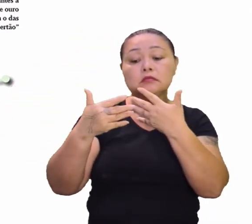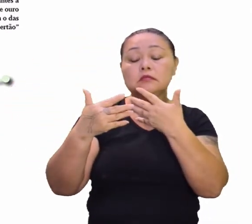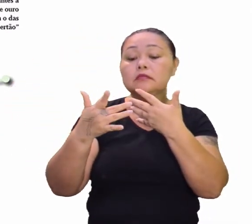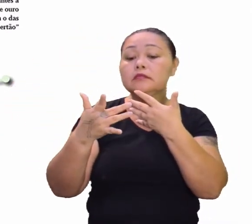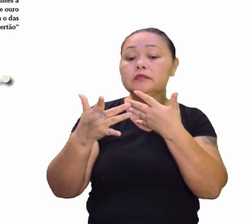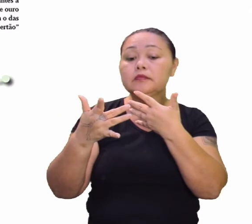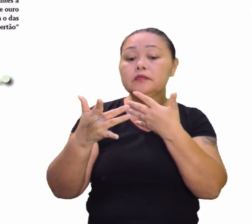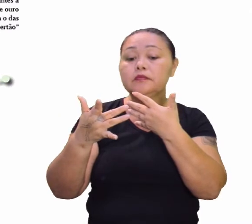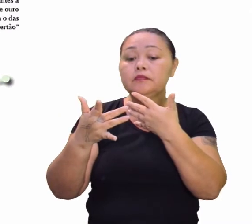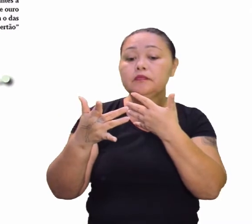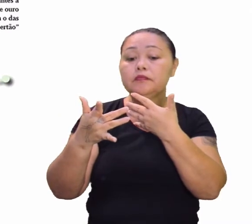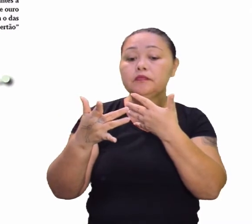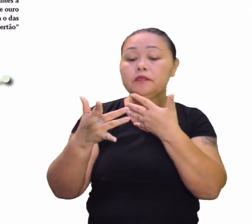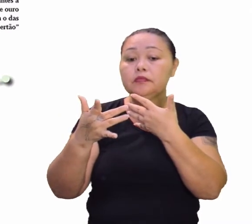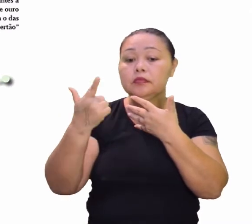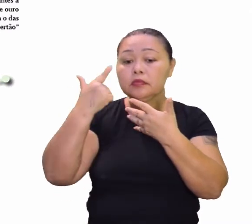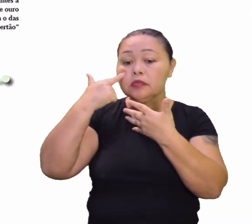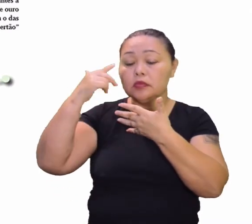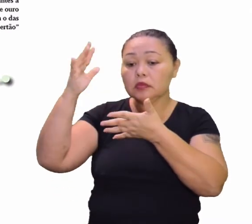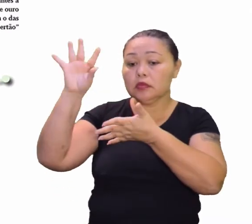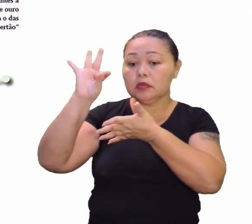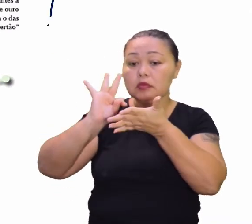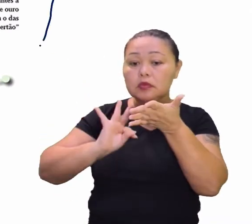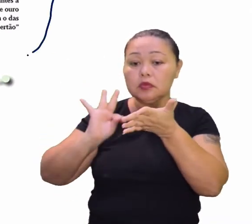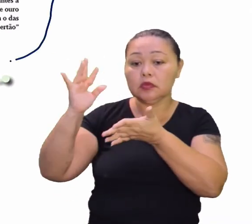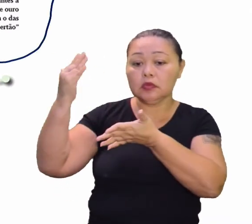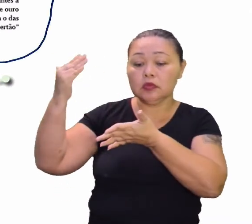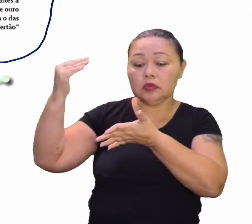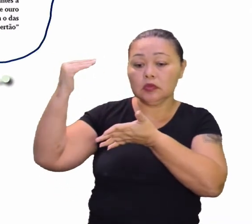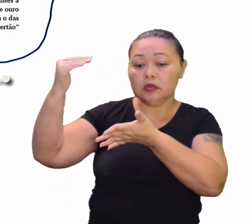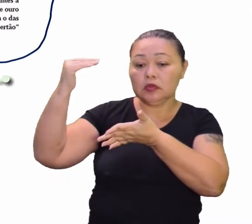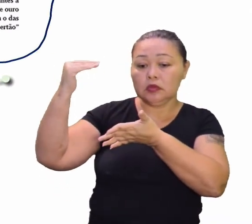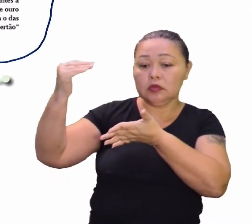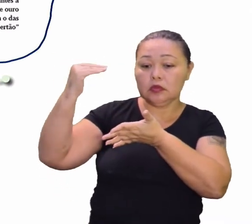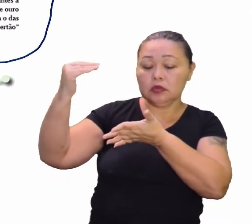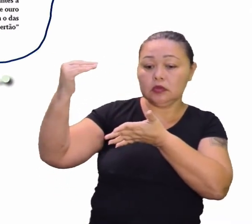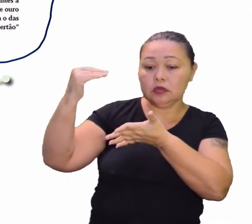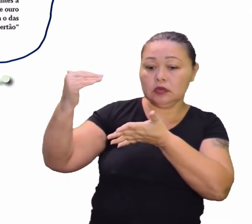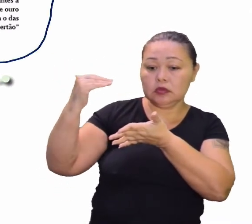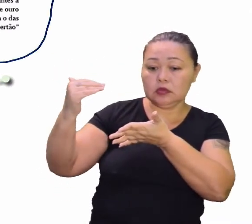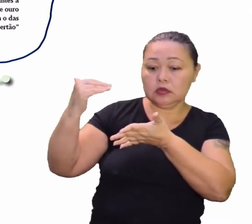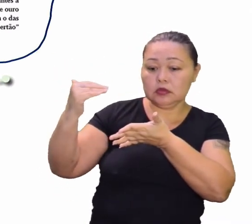o aluno vai ver, né, Rogério, ele vai dar uma lida nesses textos aqui, ó, ele vai ver todo um histórico,